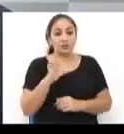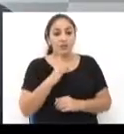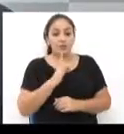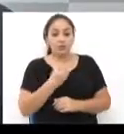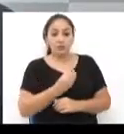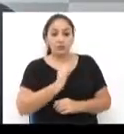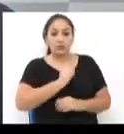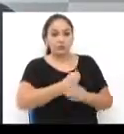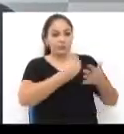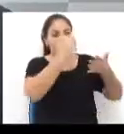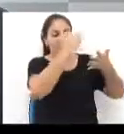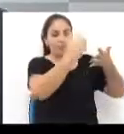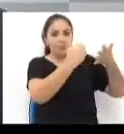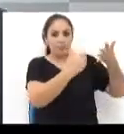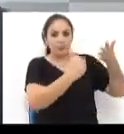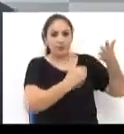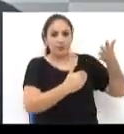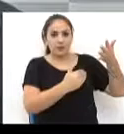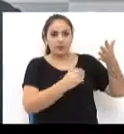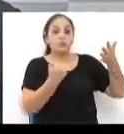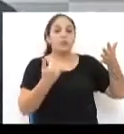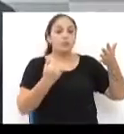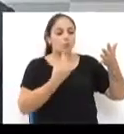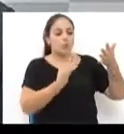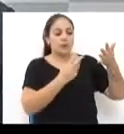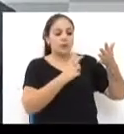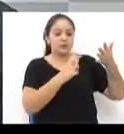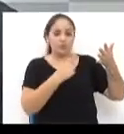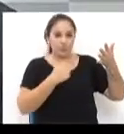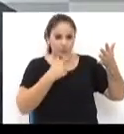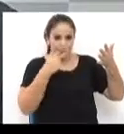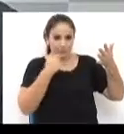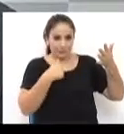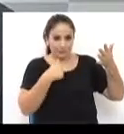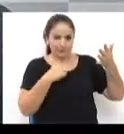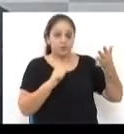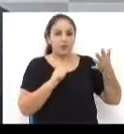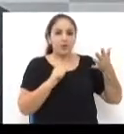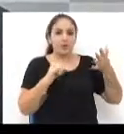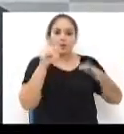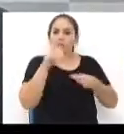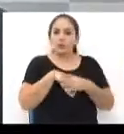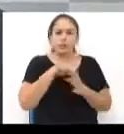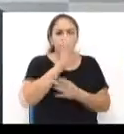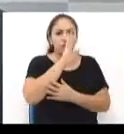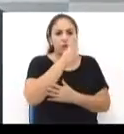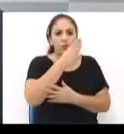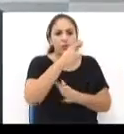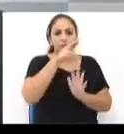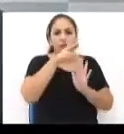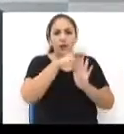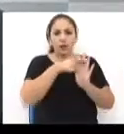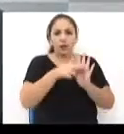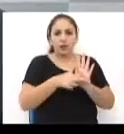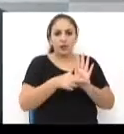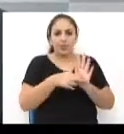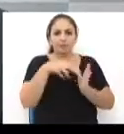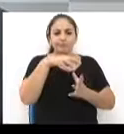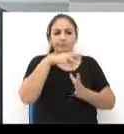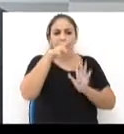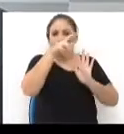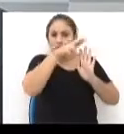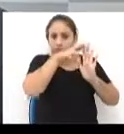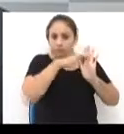lista, e aí o eleitor votando apenas no 45, exemplo que eu cito de mim, ele votaria já um critério